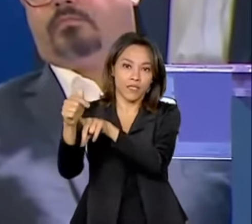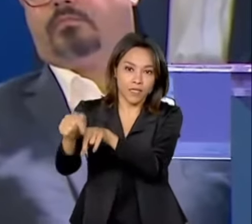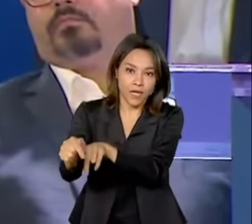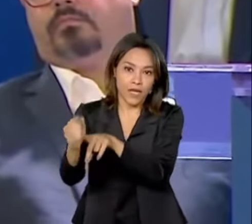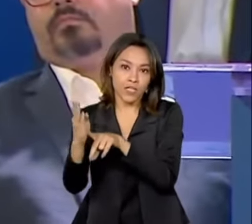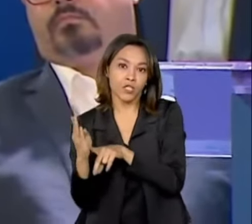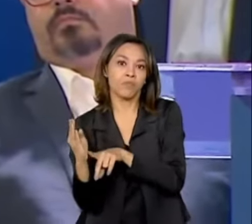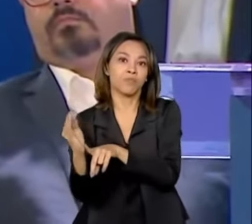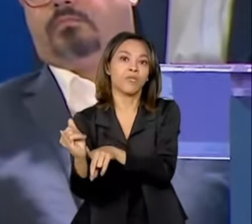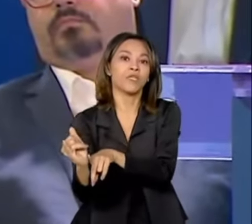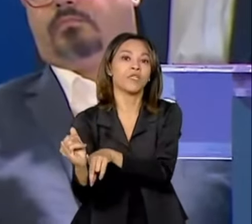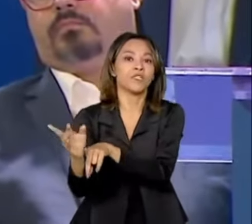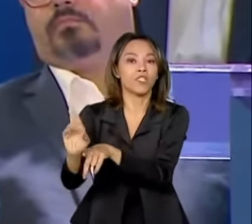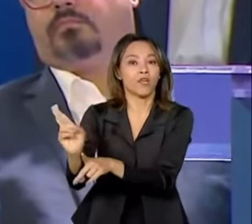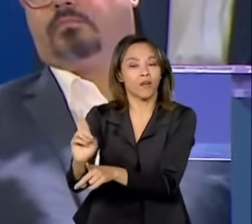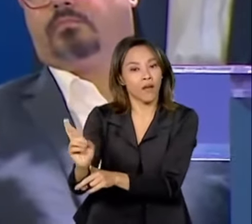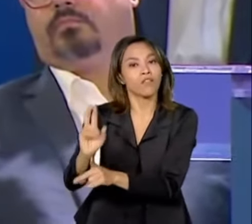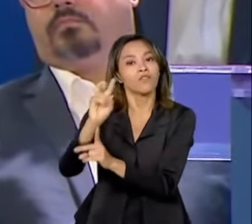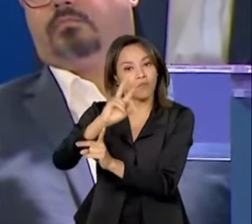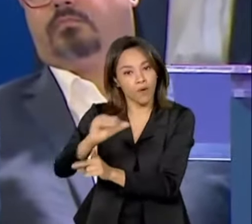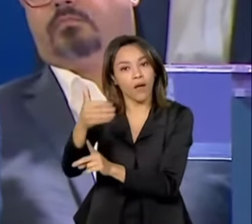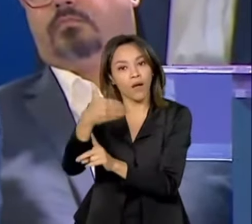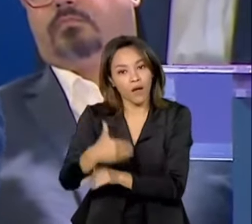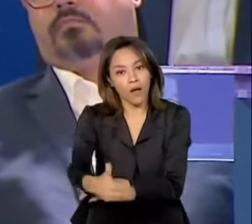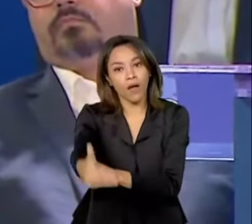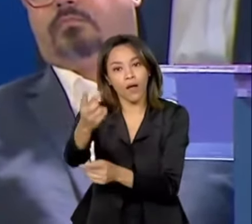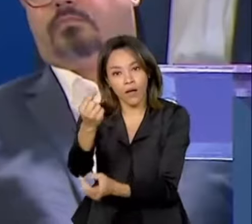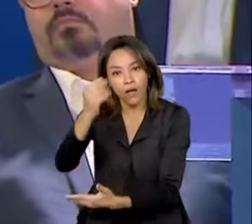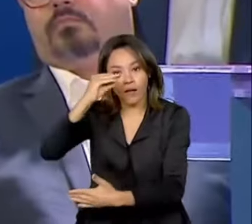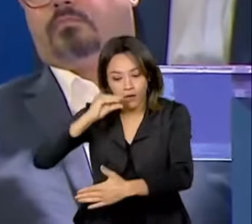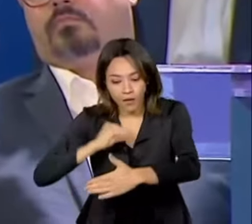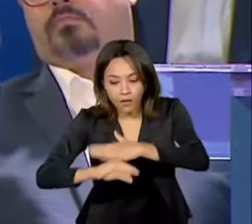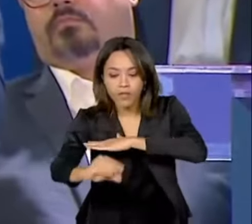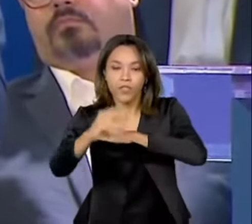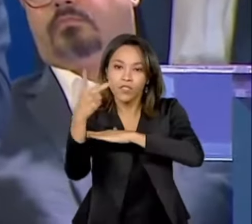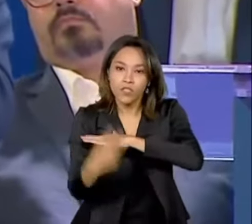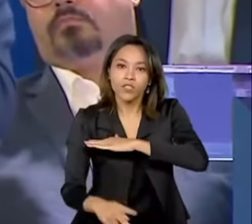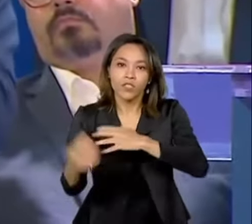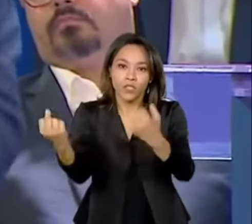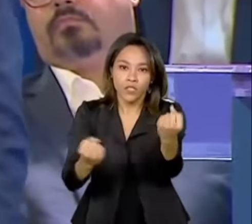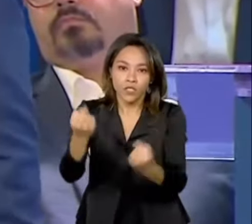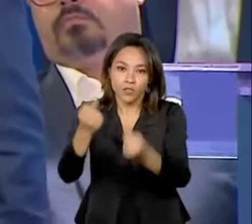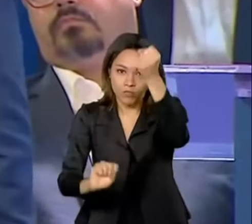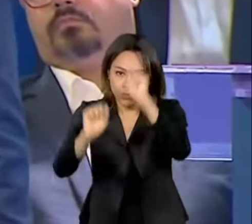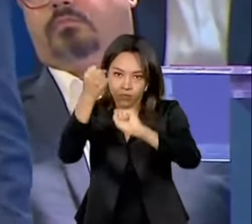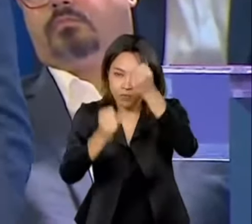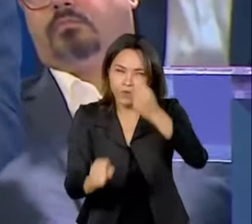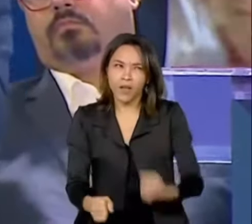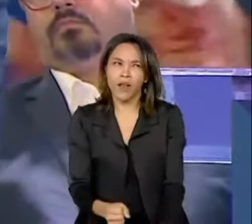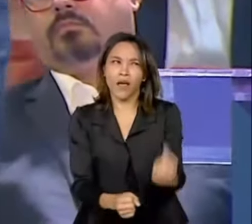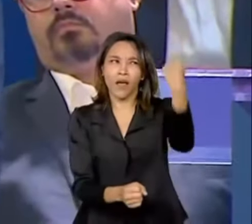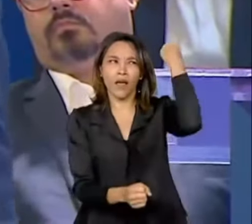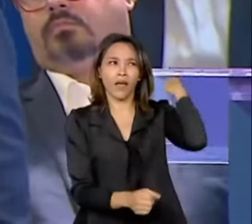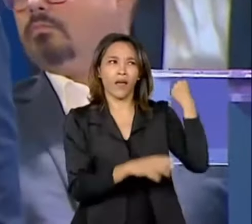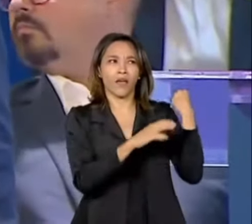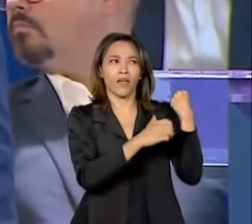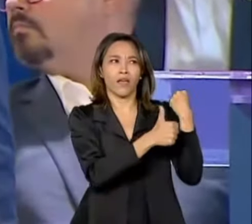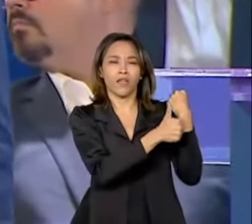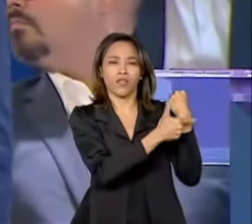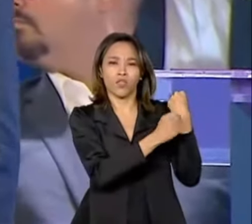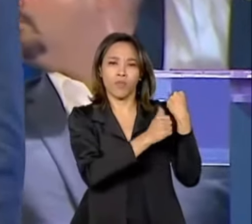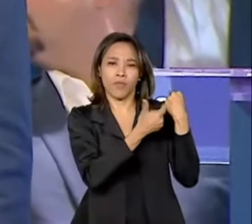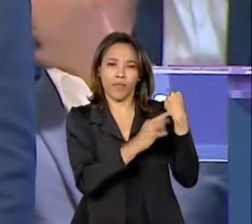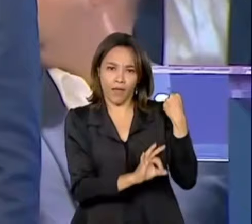R$117 bilhões na indústria automobilística brasileira. A gente, quando deixou a presidência em 2010, não sei se vocês